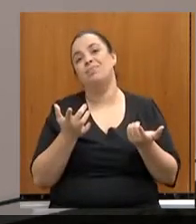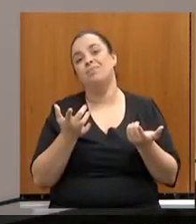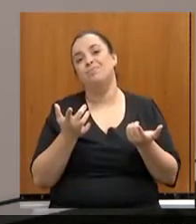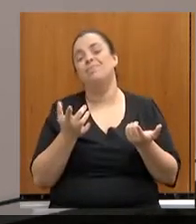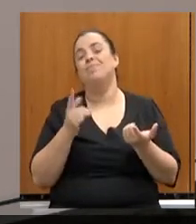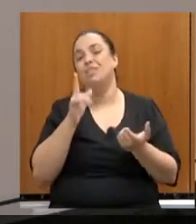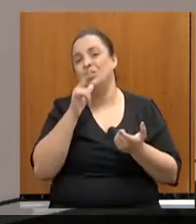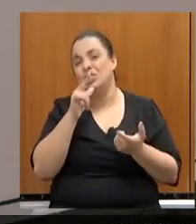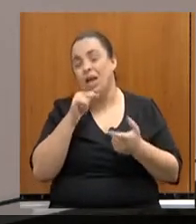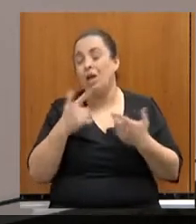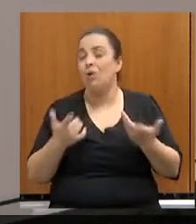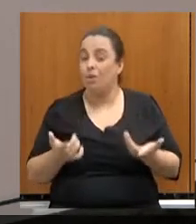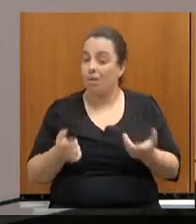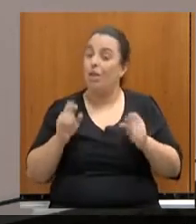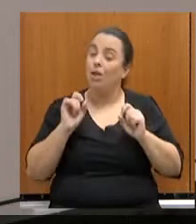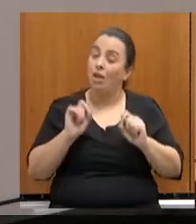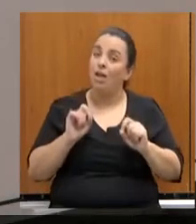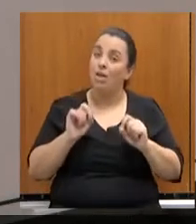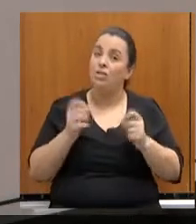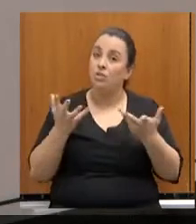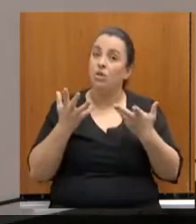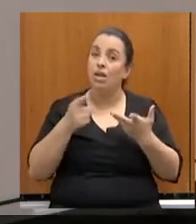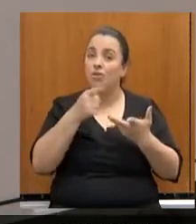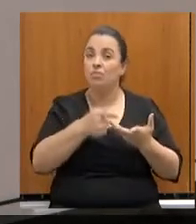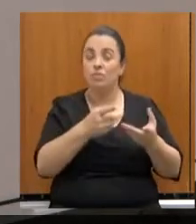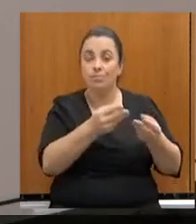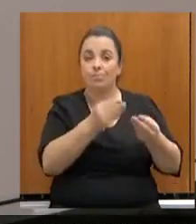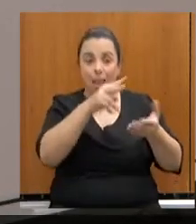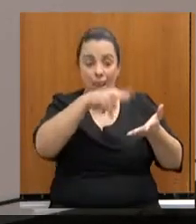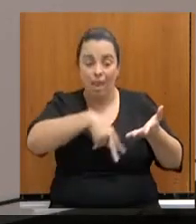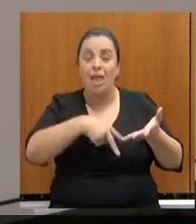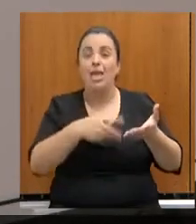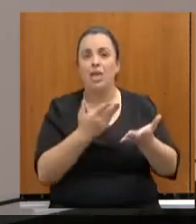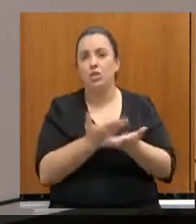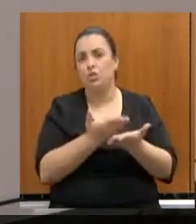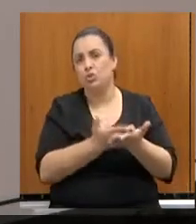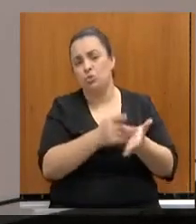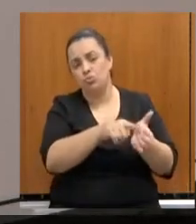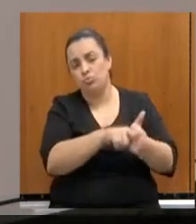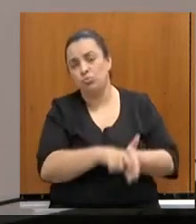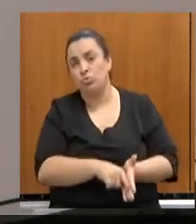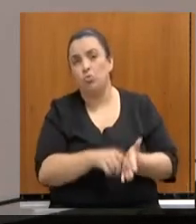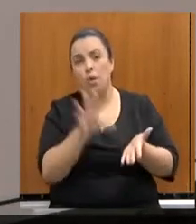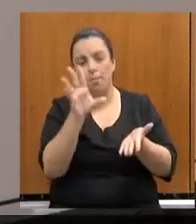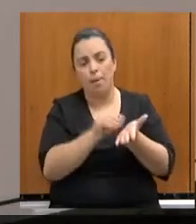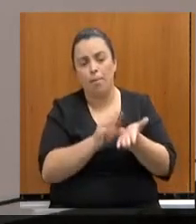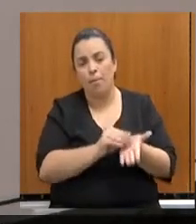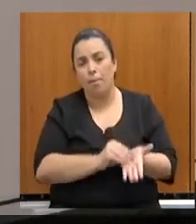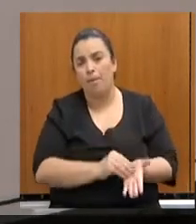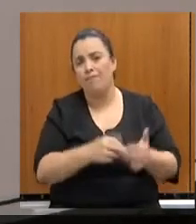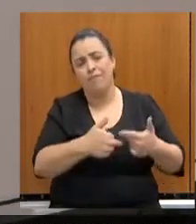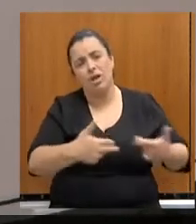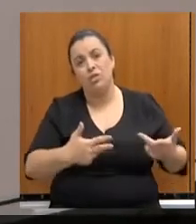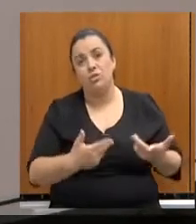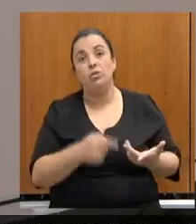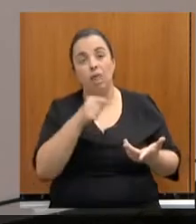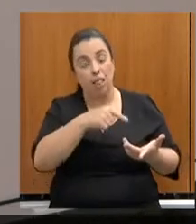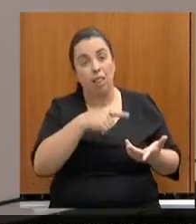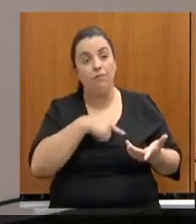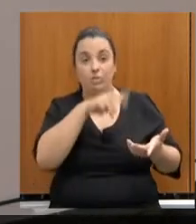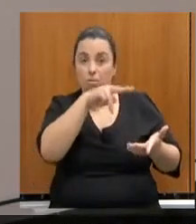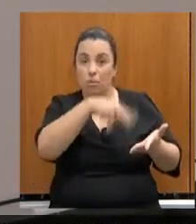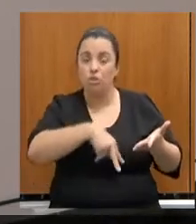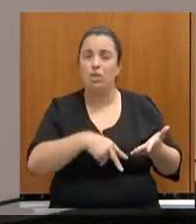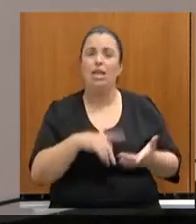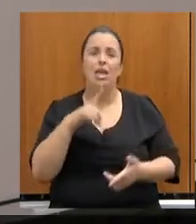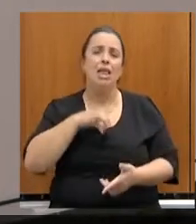fiscaliza vou passar as suas mãos Esse estudo conforme nos foi apresentado mas tem vários estudos vários especialistas todo mundo que tá